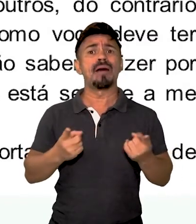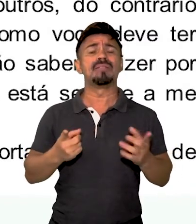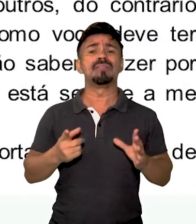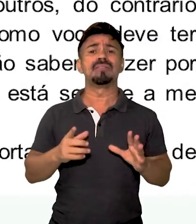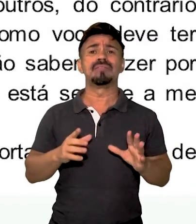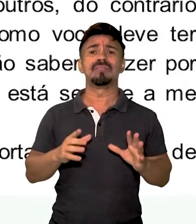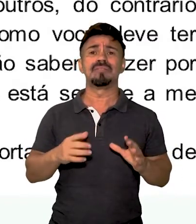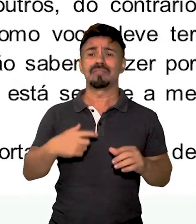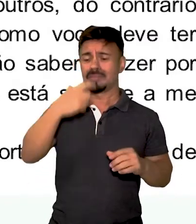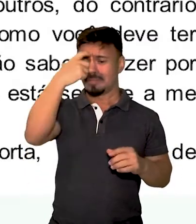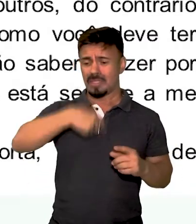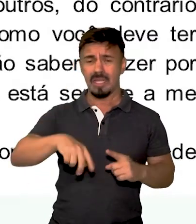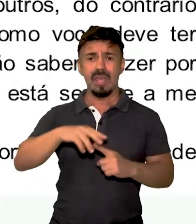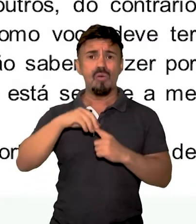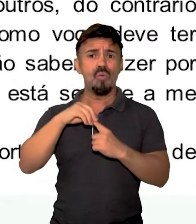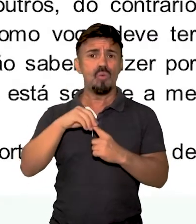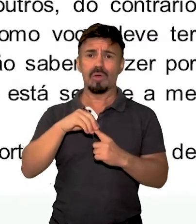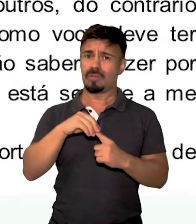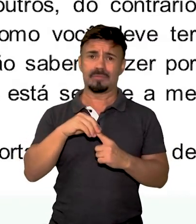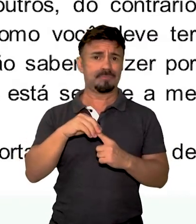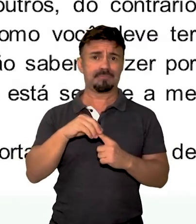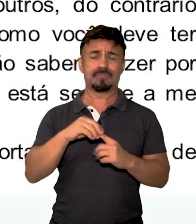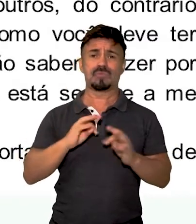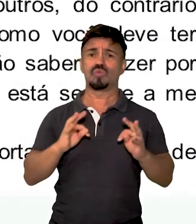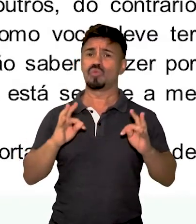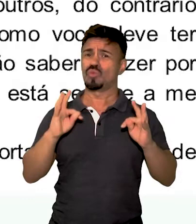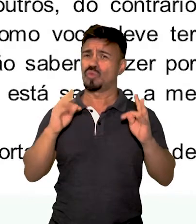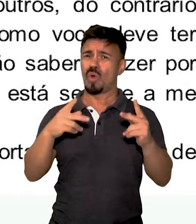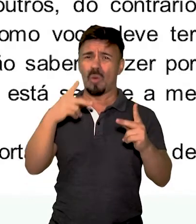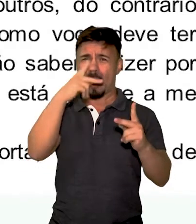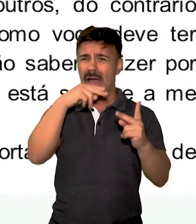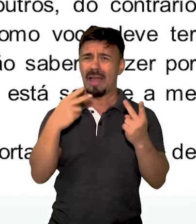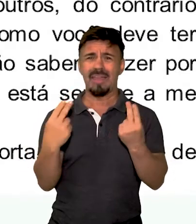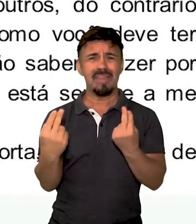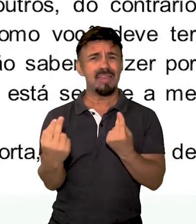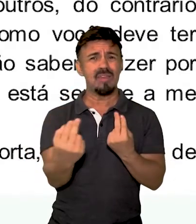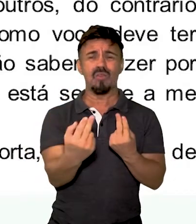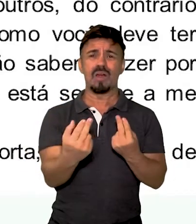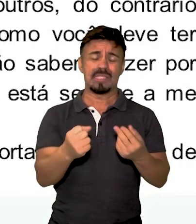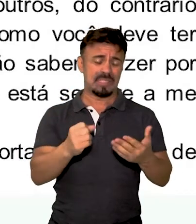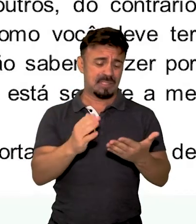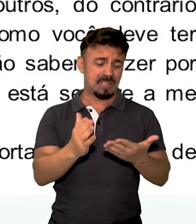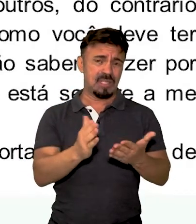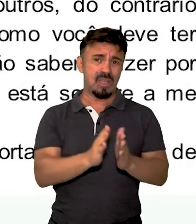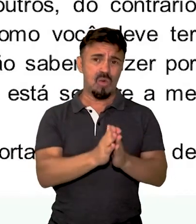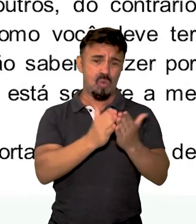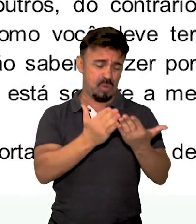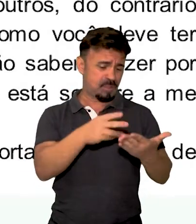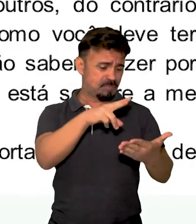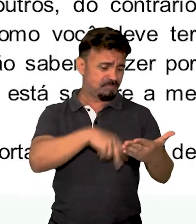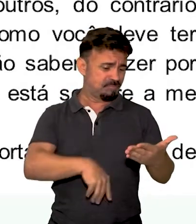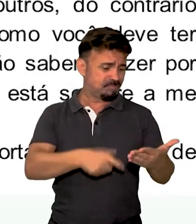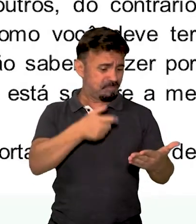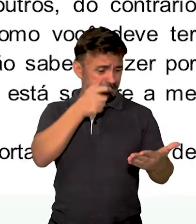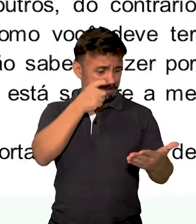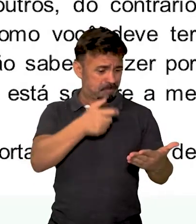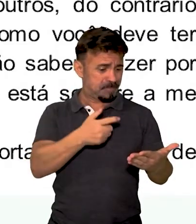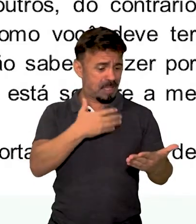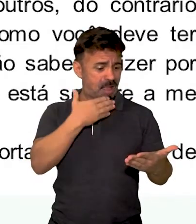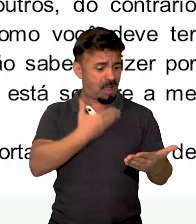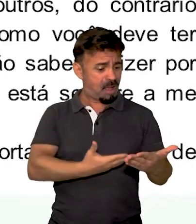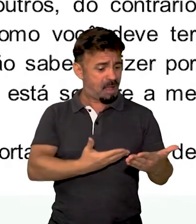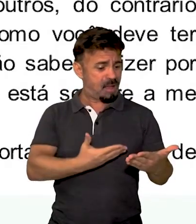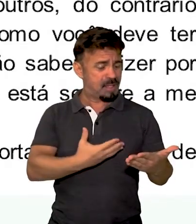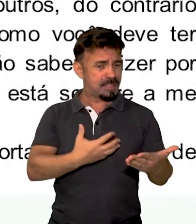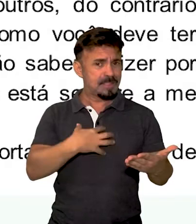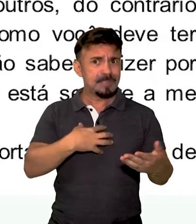não sou eu a única. Para todos é a mesma. Se leio um livro em que me pressiona, tenho que manter